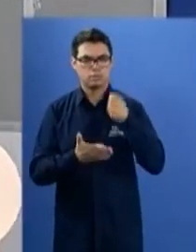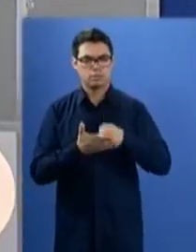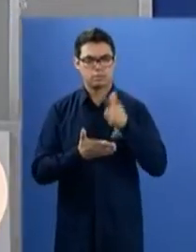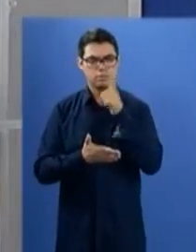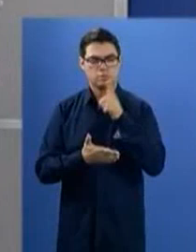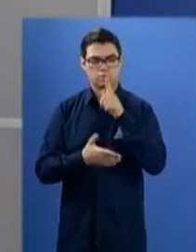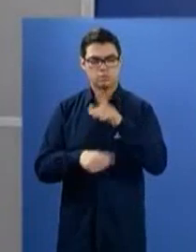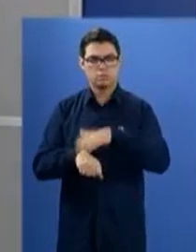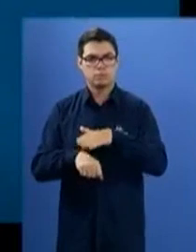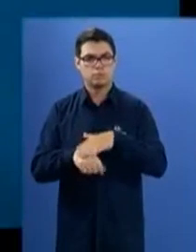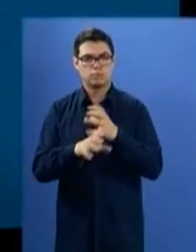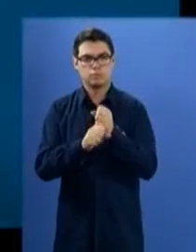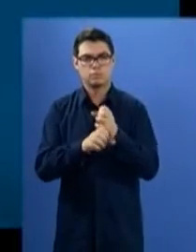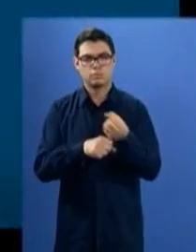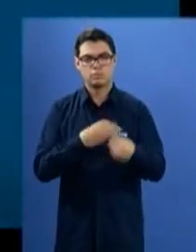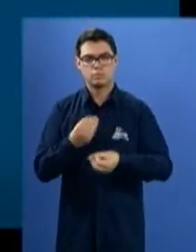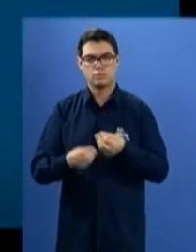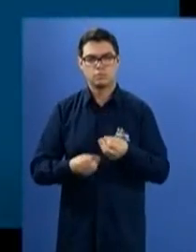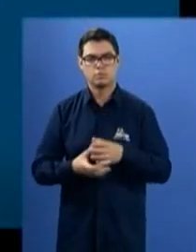tempos? Me acompanhe.